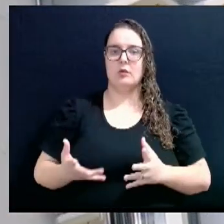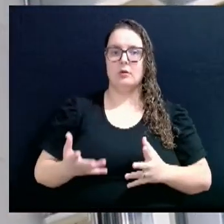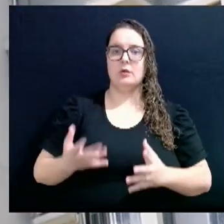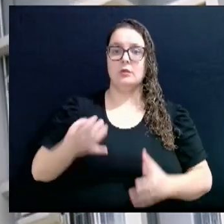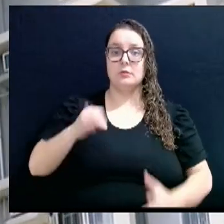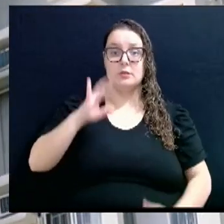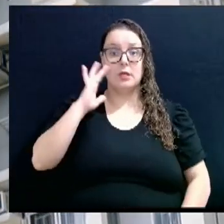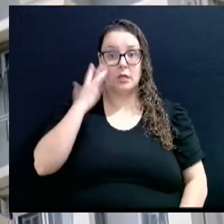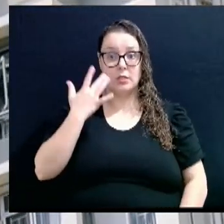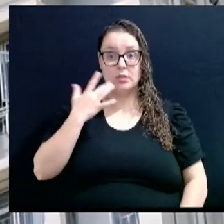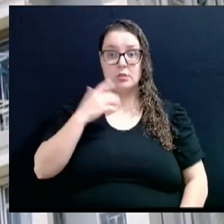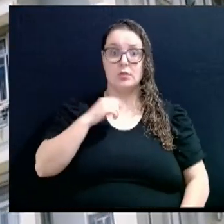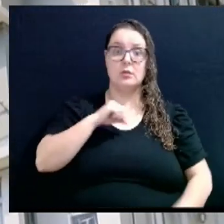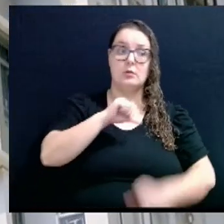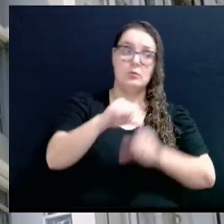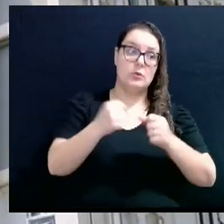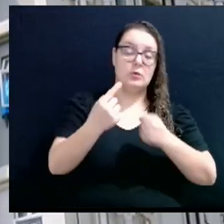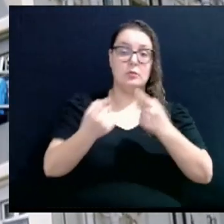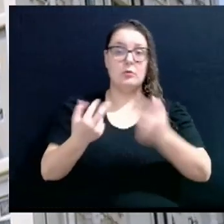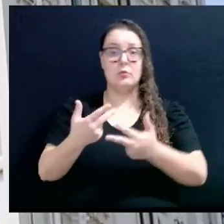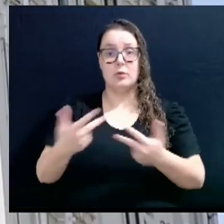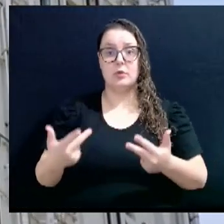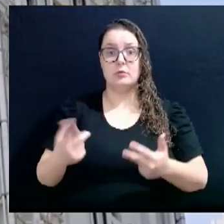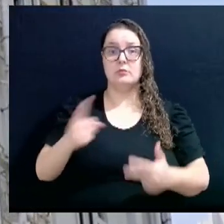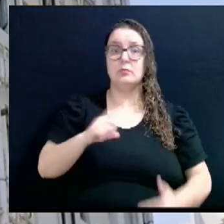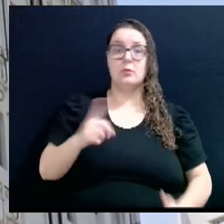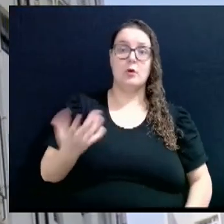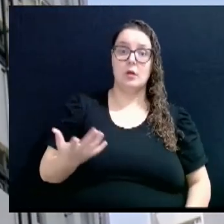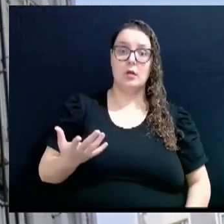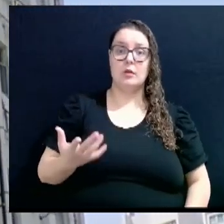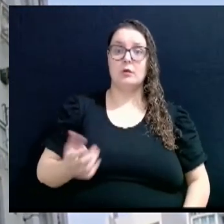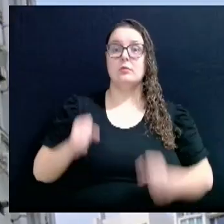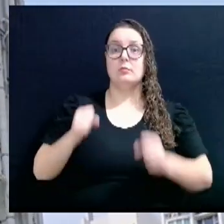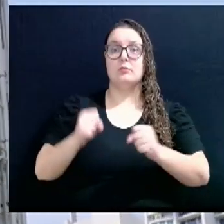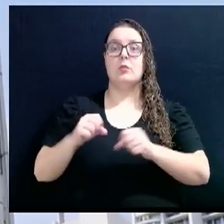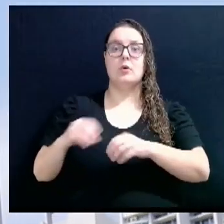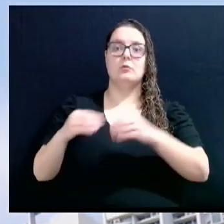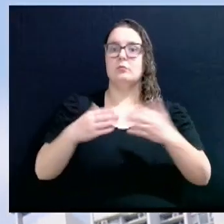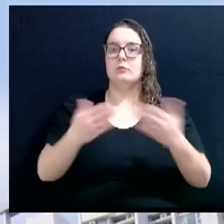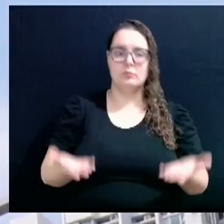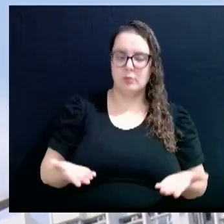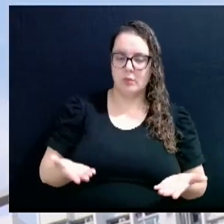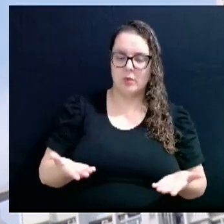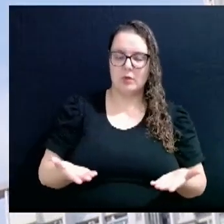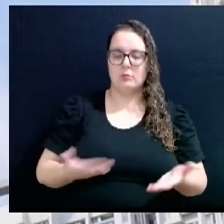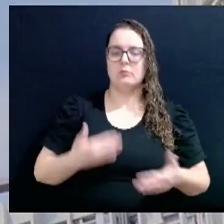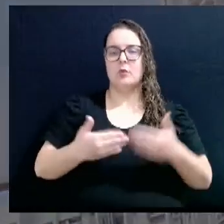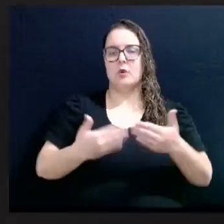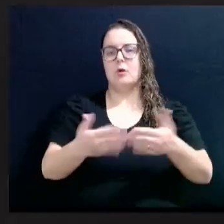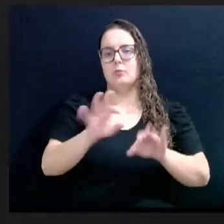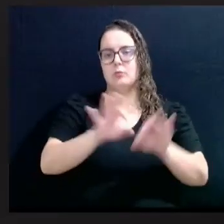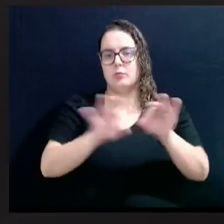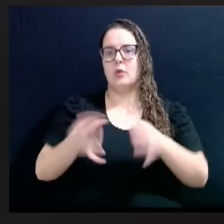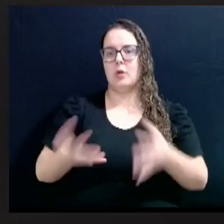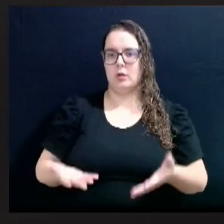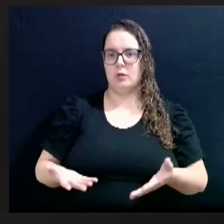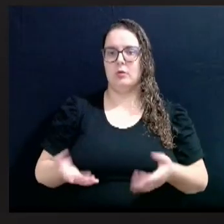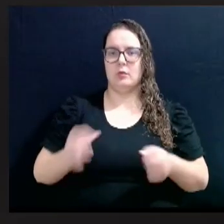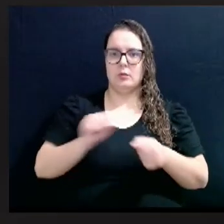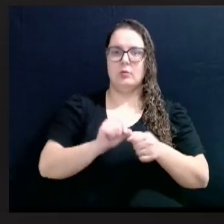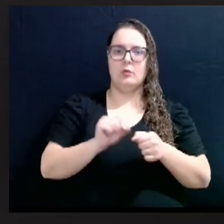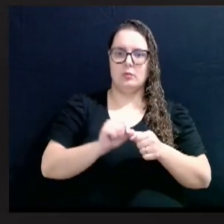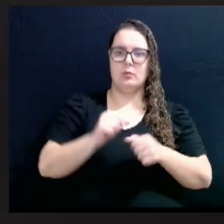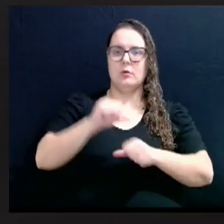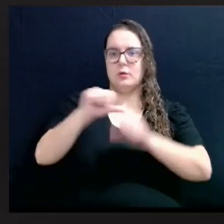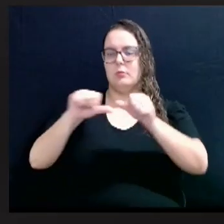alguma coisa, não é algo que você já pode mudar nesse imóvel e no decorrer do seu planejamento fazer ali as mudanças que,